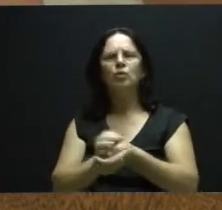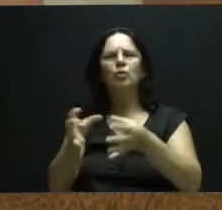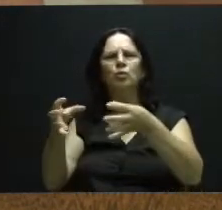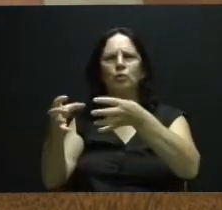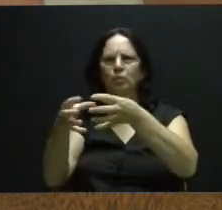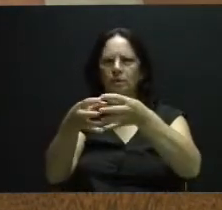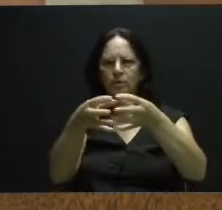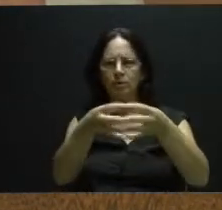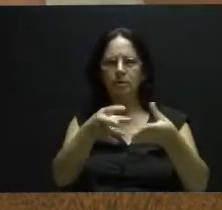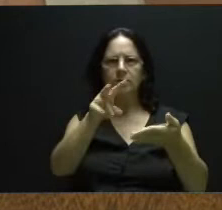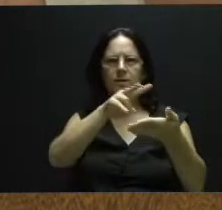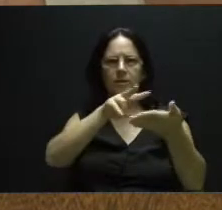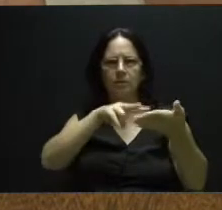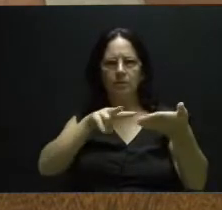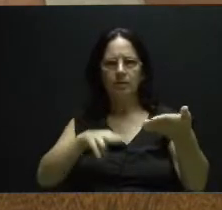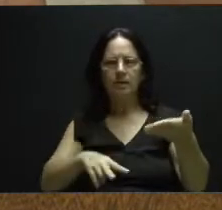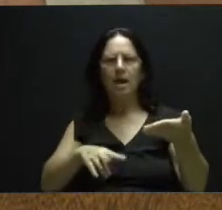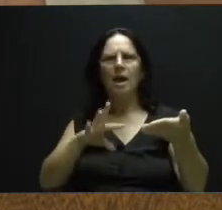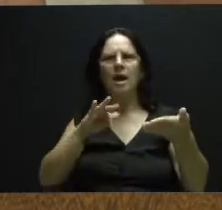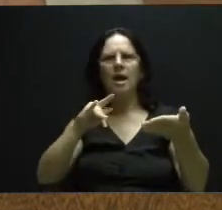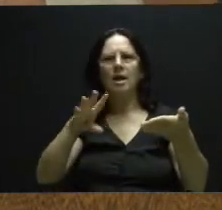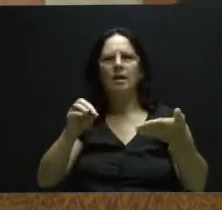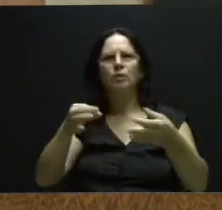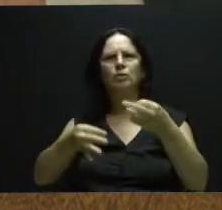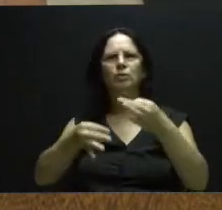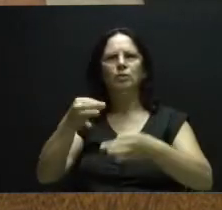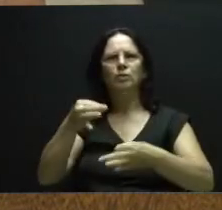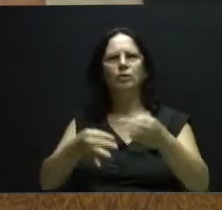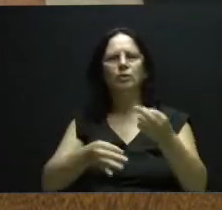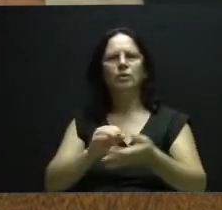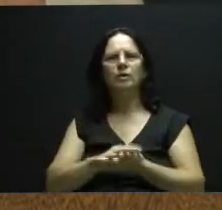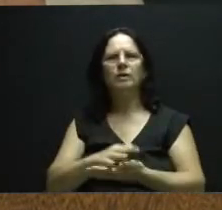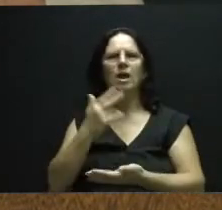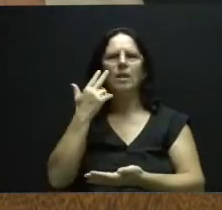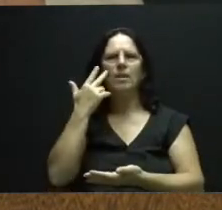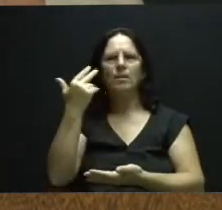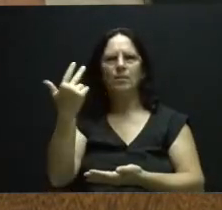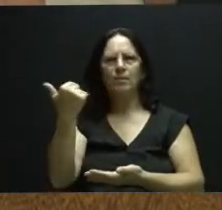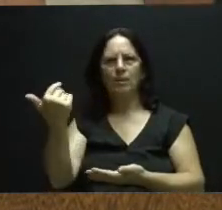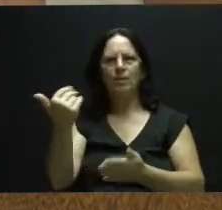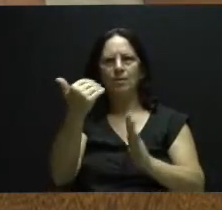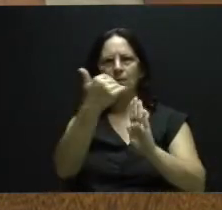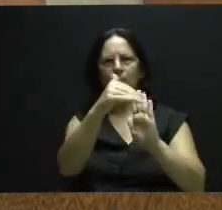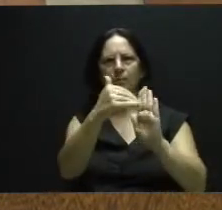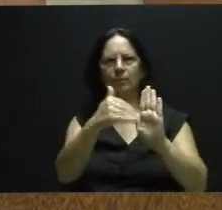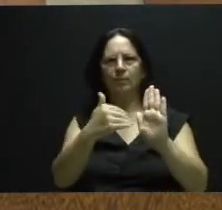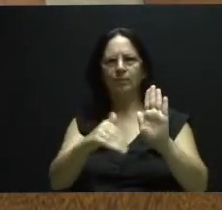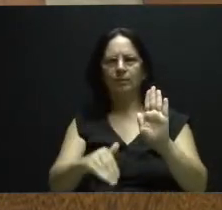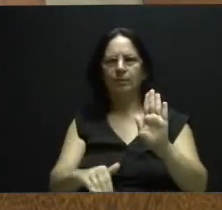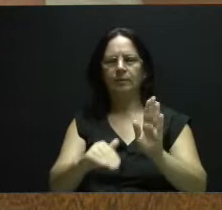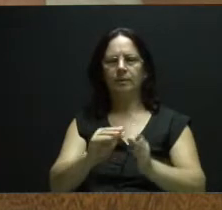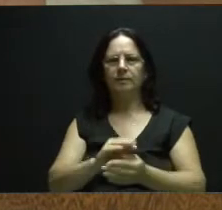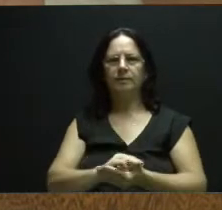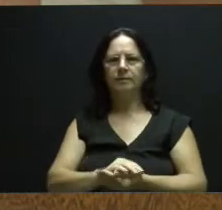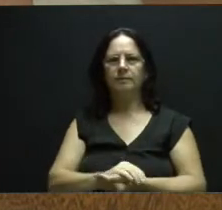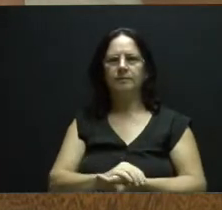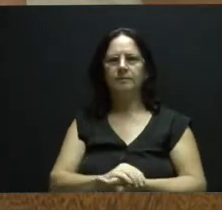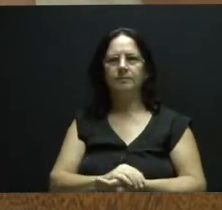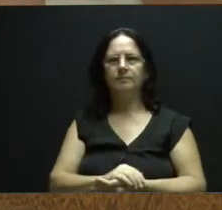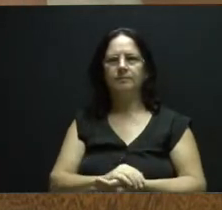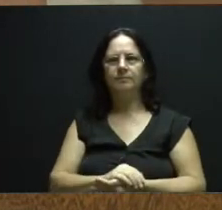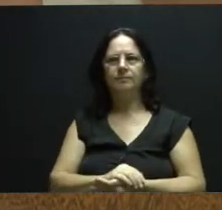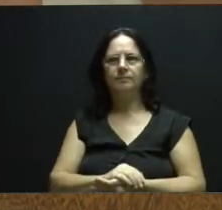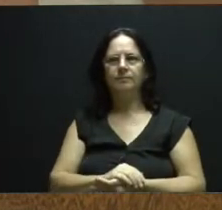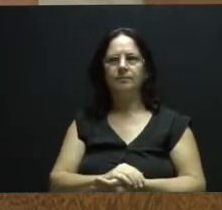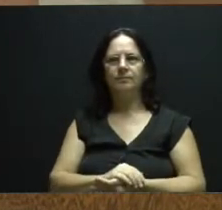comissões análise o técnico jurídico eo legal não vislumbrando deslumbrando óbice à normal tramitação da